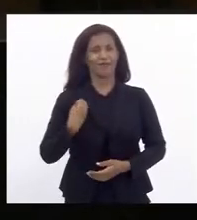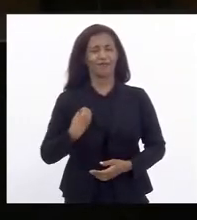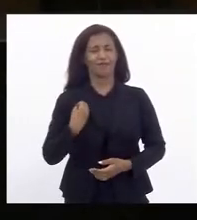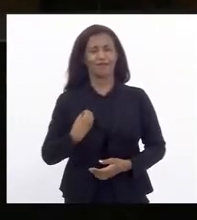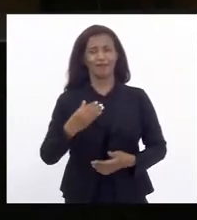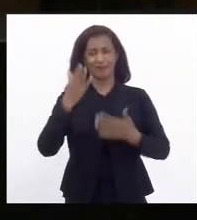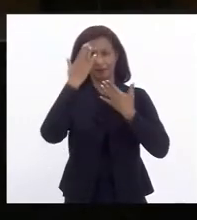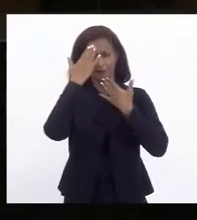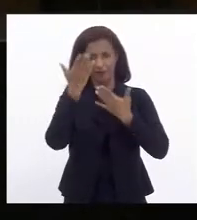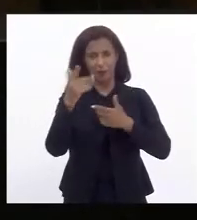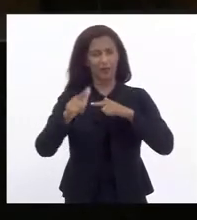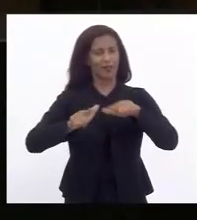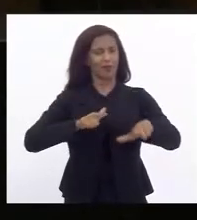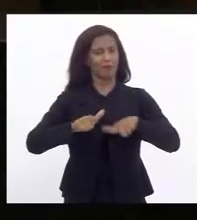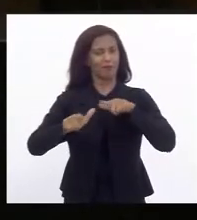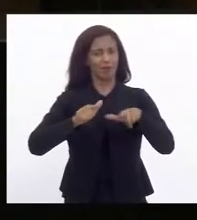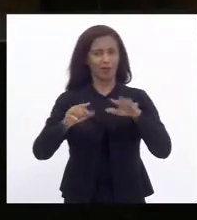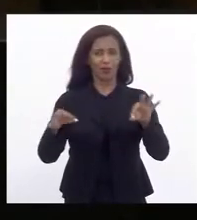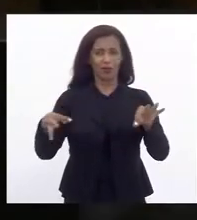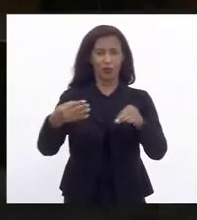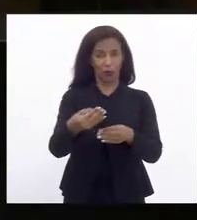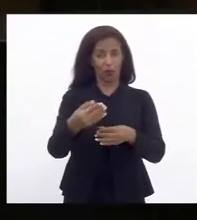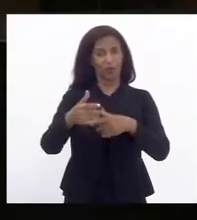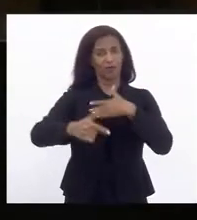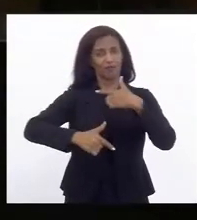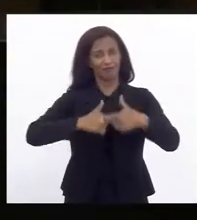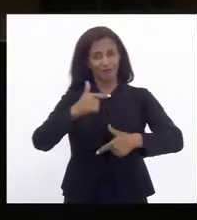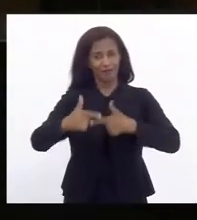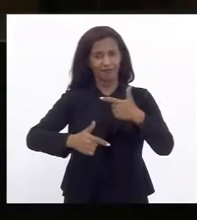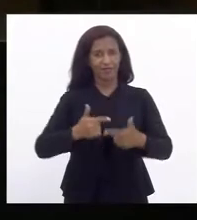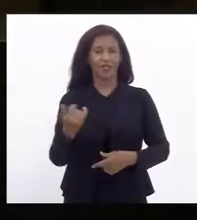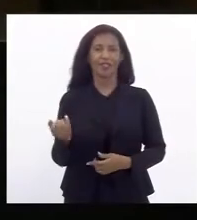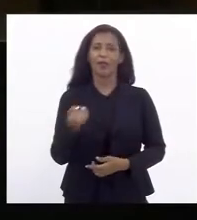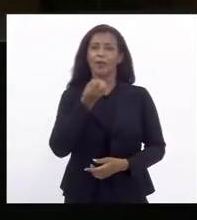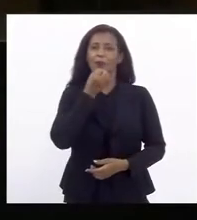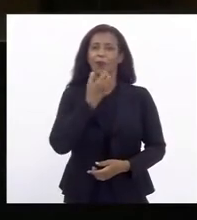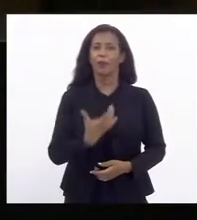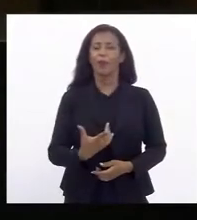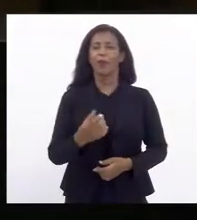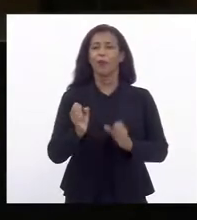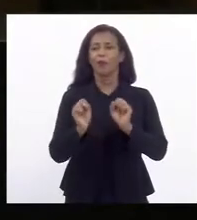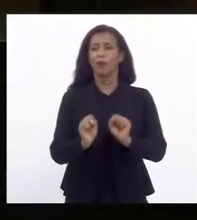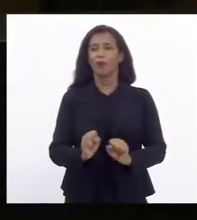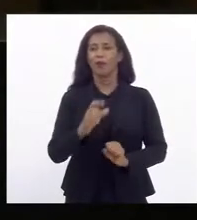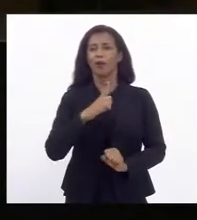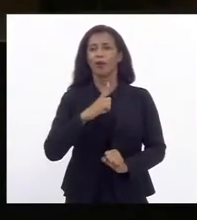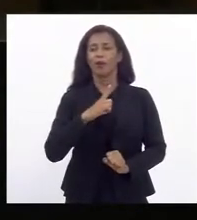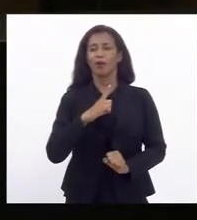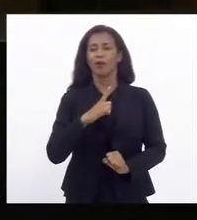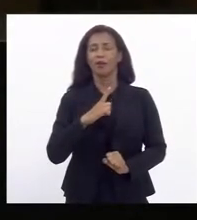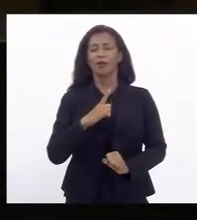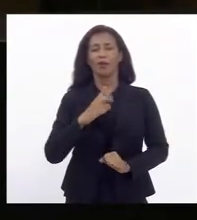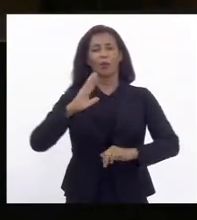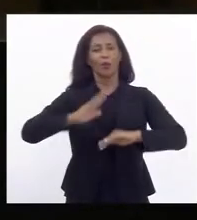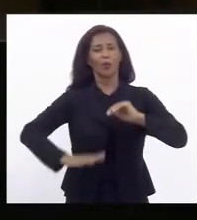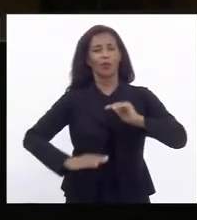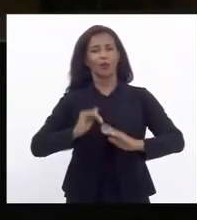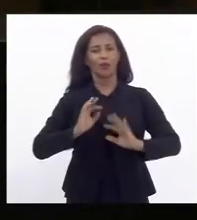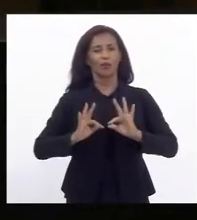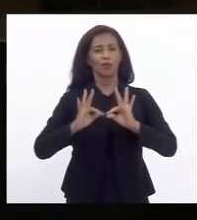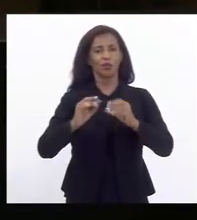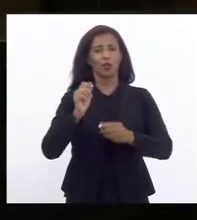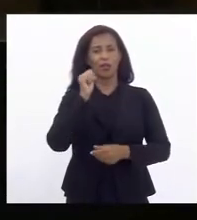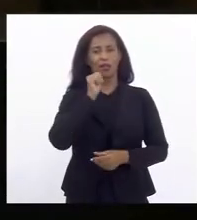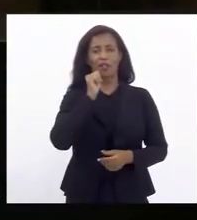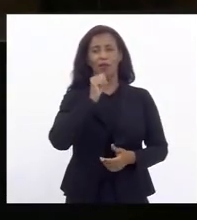presença, obrigada pelo trabalho que todas desenvolvem, e é muito bom poder contar com a eficiência e a competência de todas